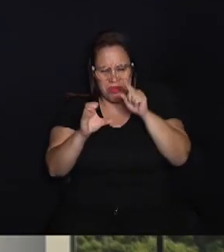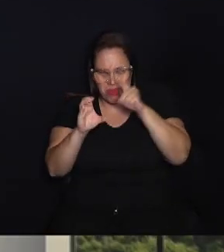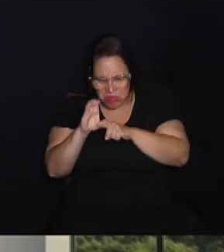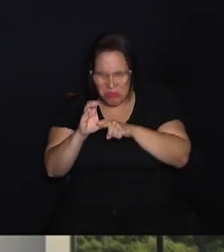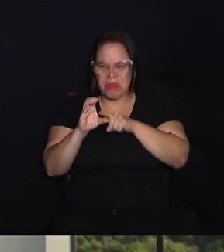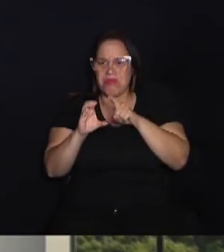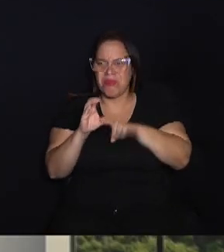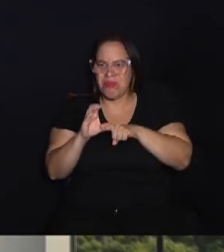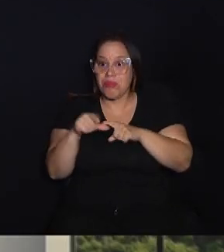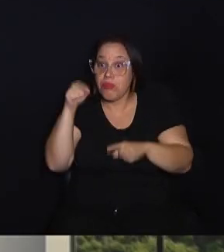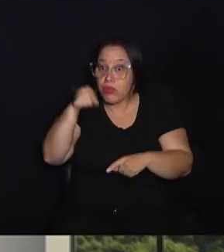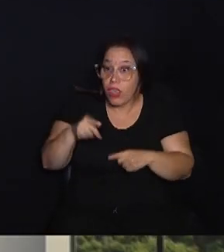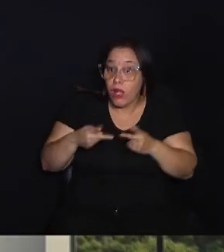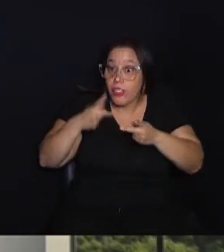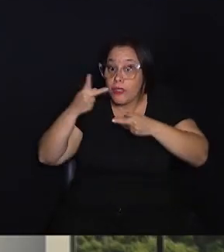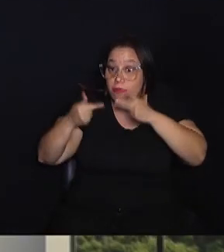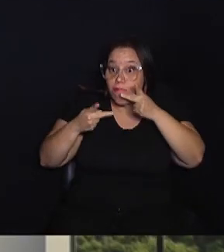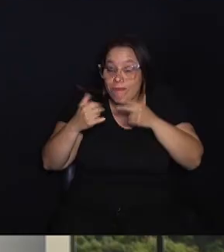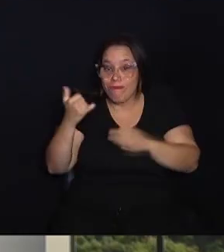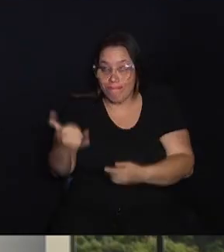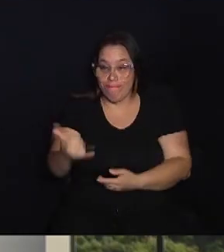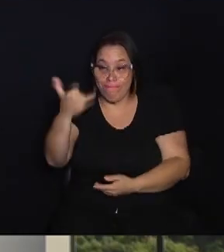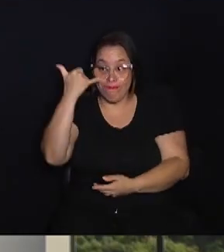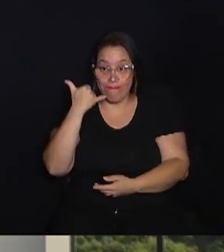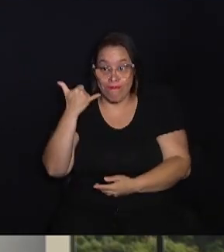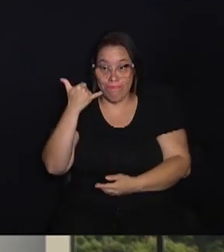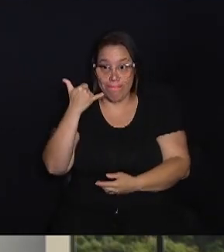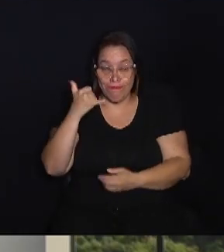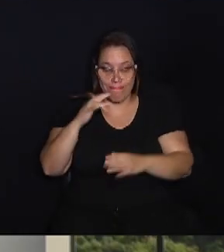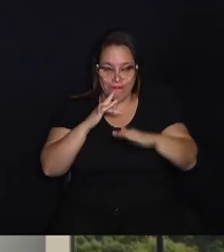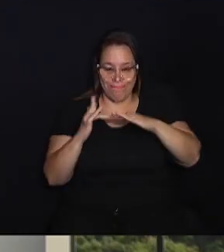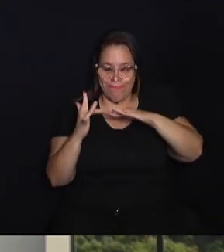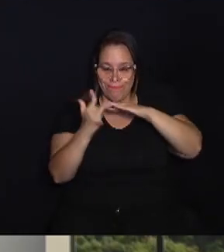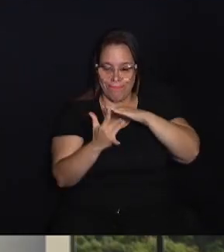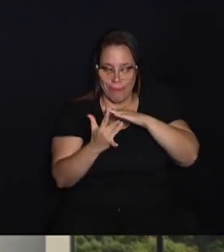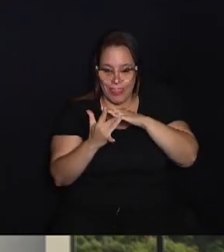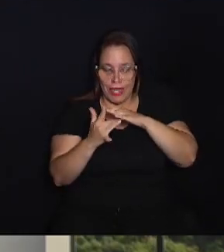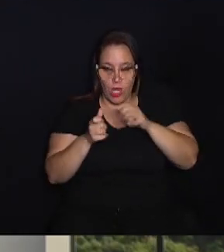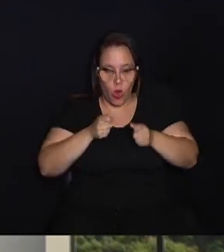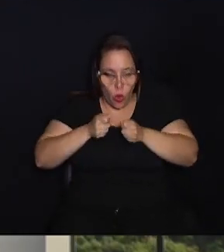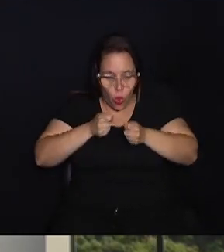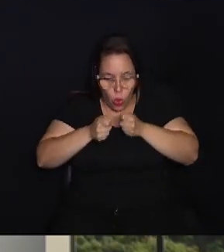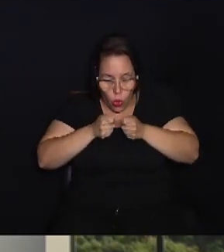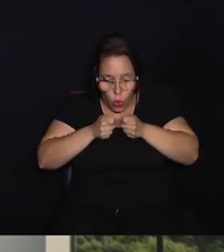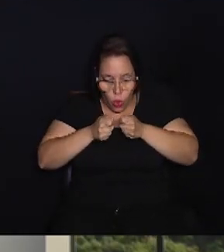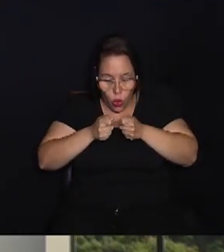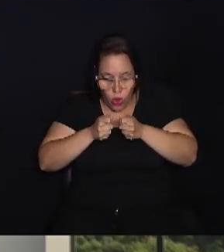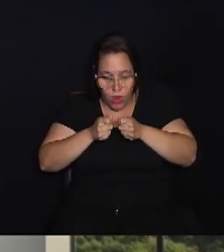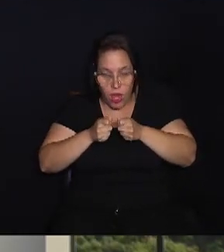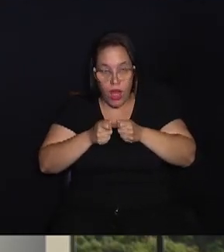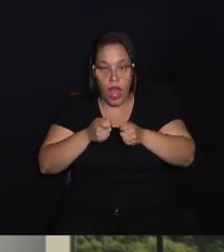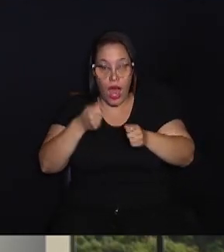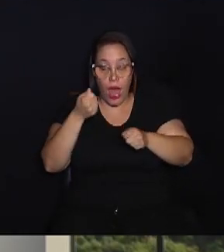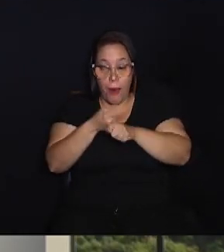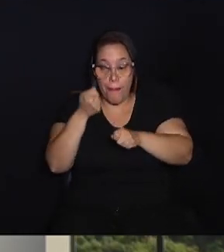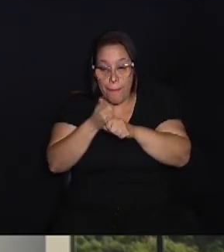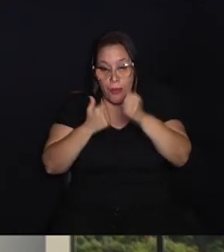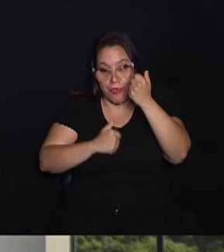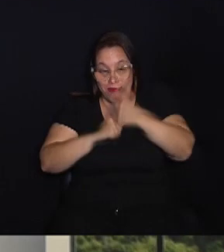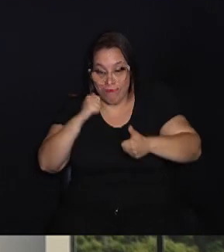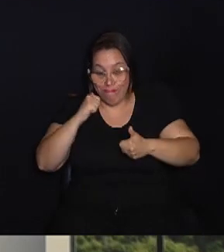E aqui nós vamos falar de celulares, de redes sociais, de videogames, apostas